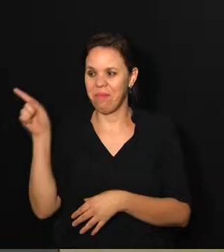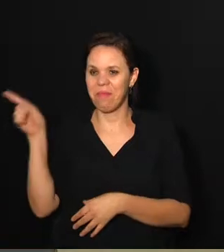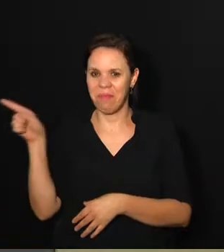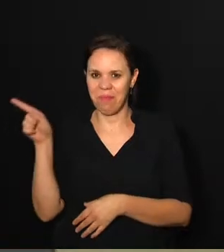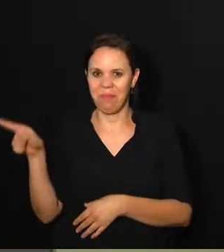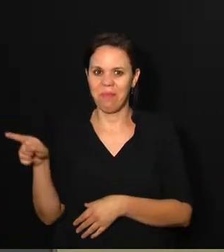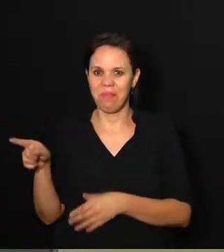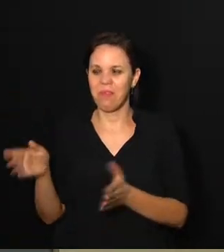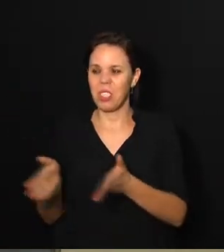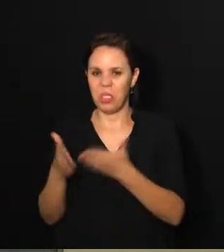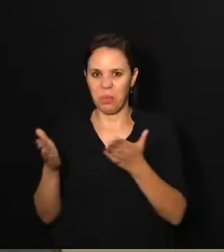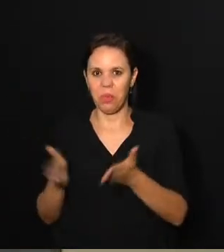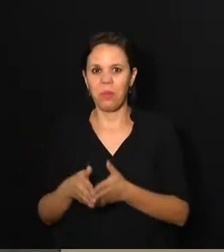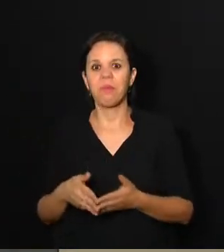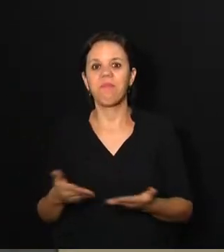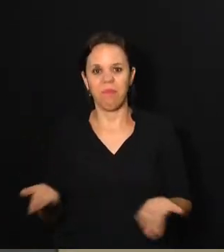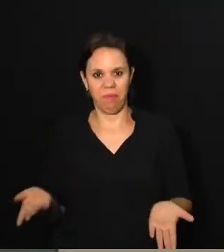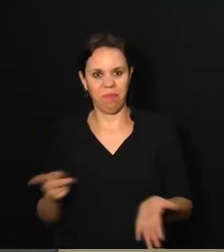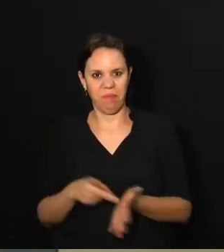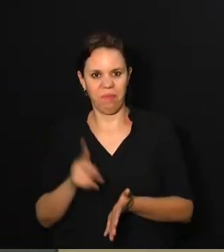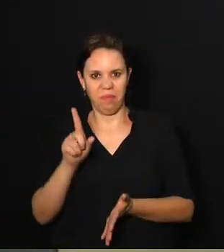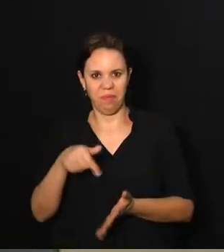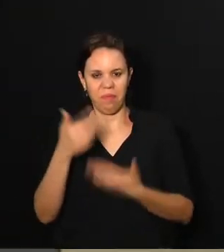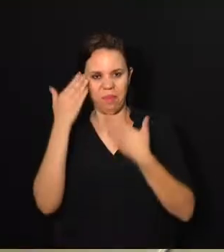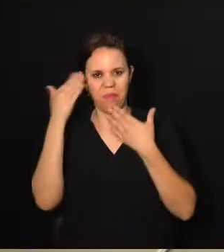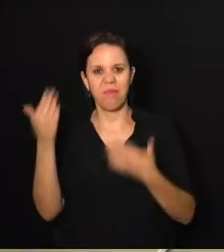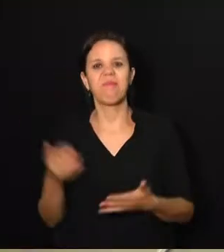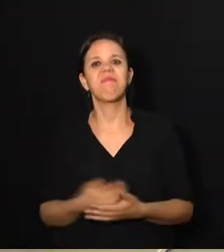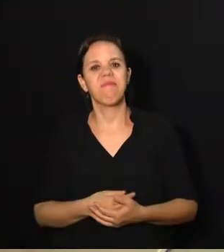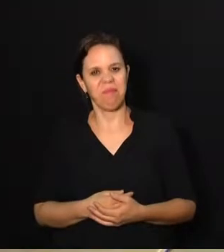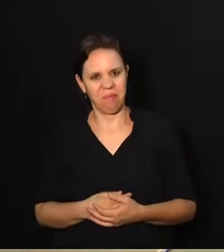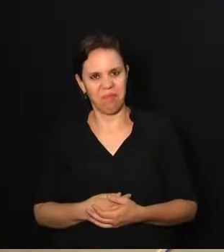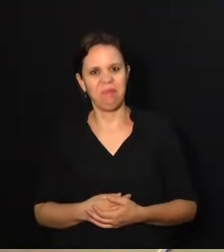está a periferia. Certo. Só isso. Muito obrigada.